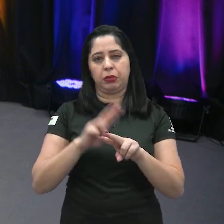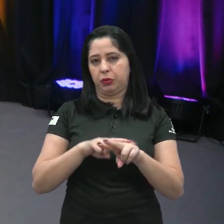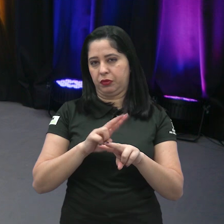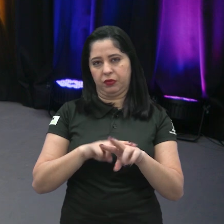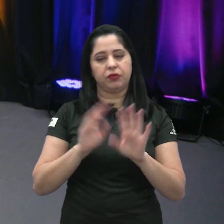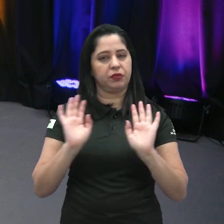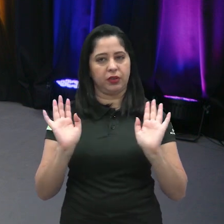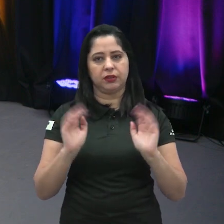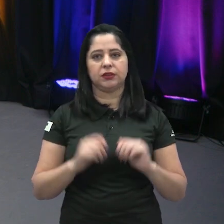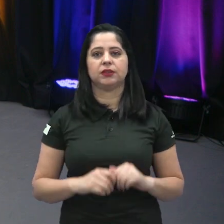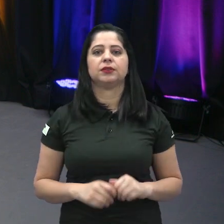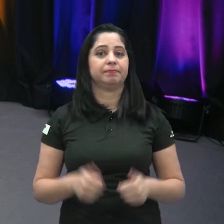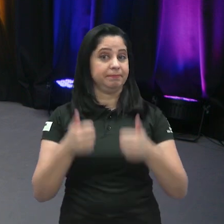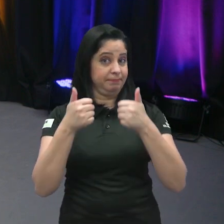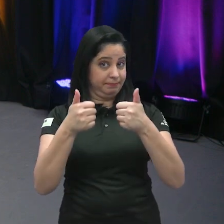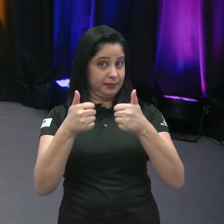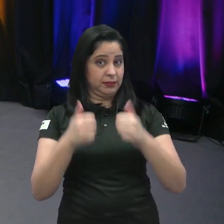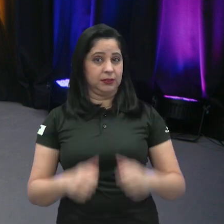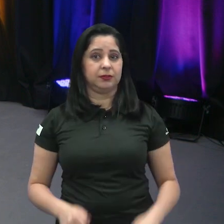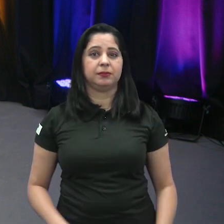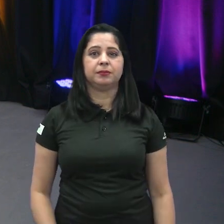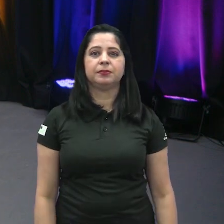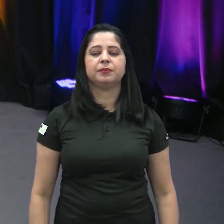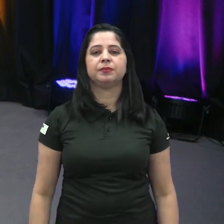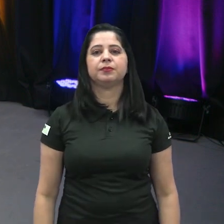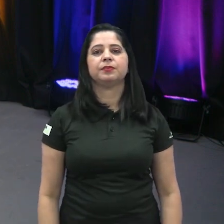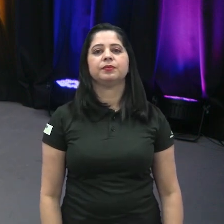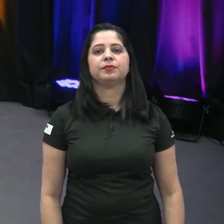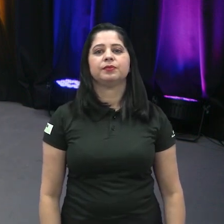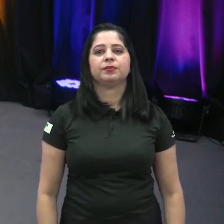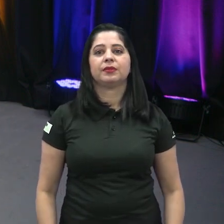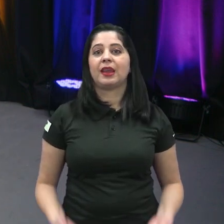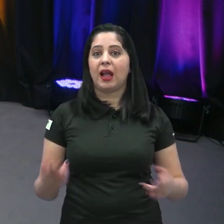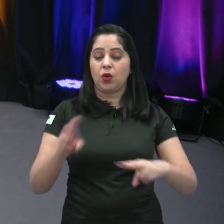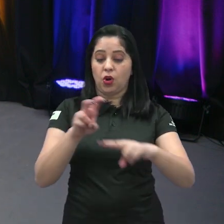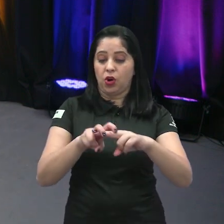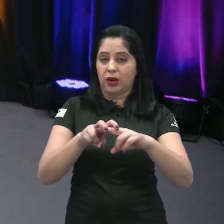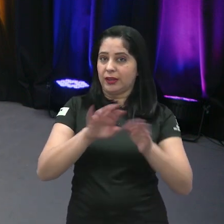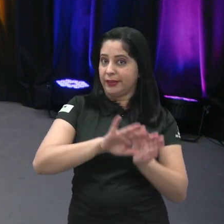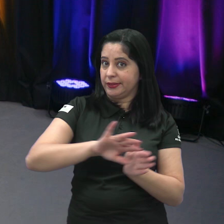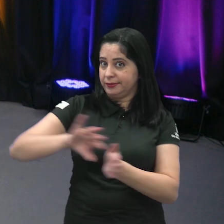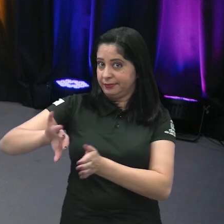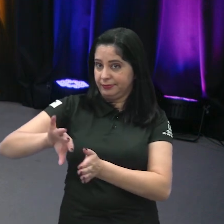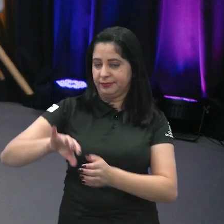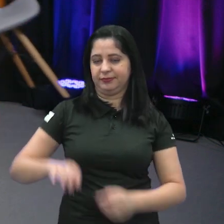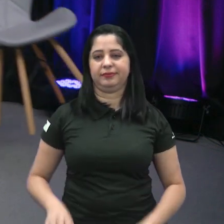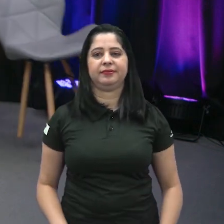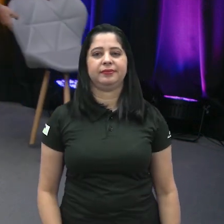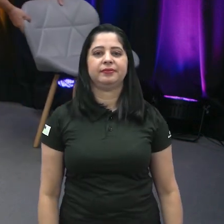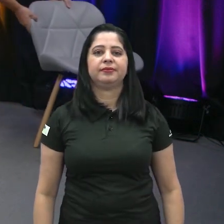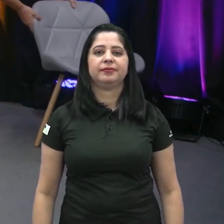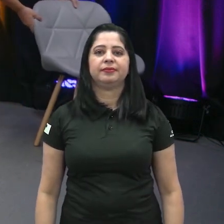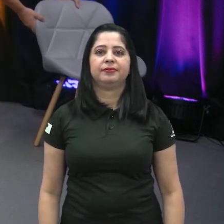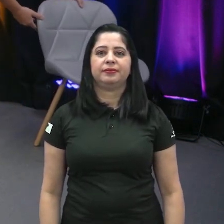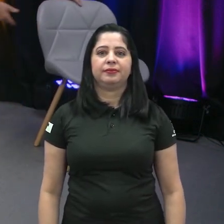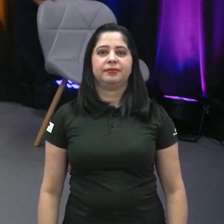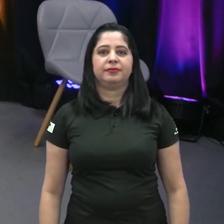de 45 a 1 minuto. Beleza, galera? Então vamos empurrar a cadeirinha agora aqui de lado.